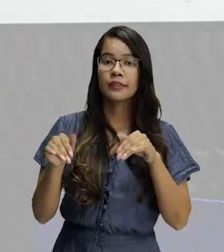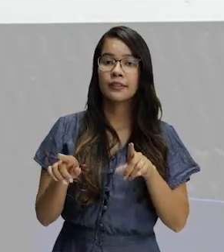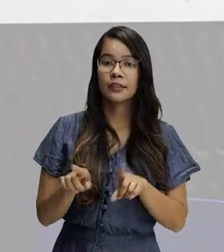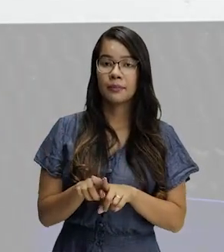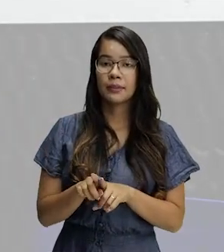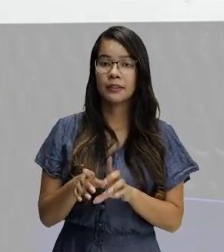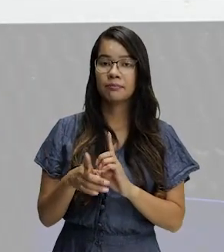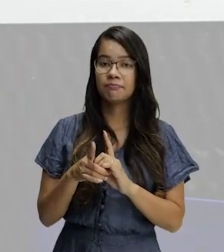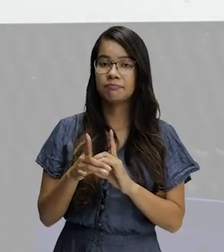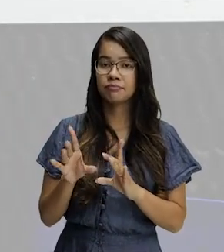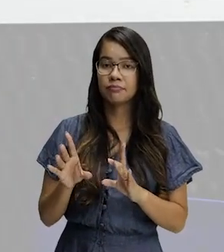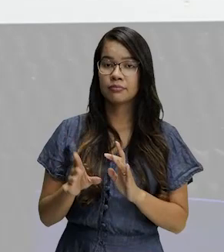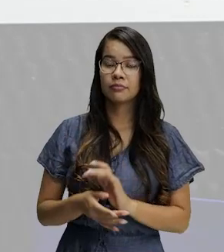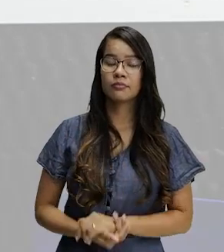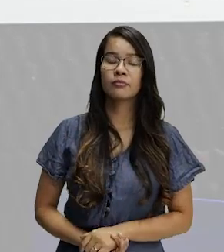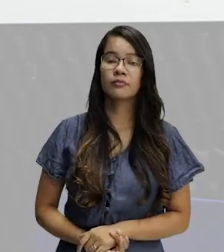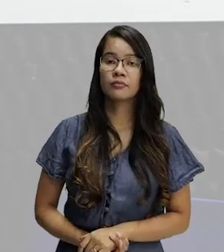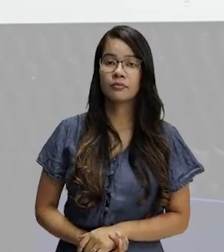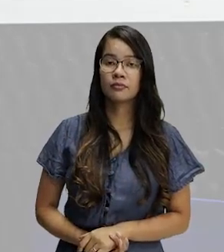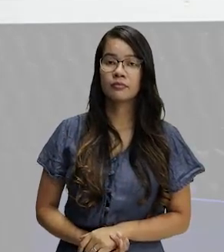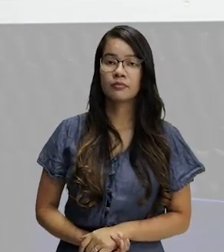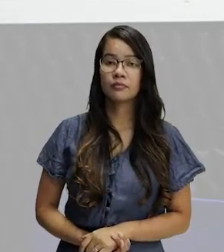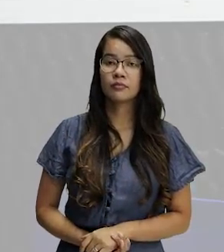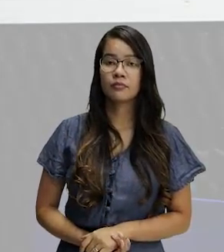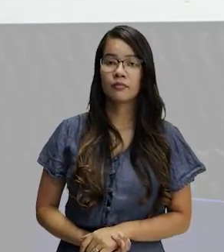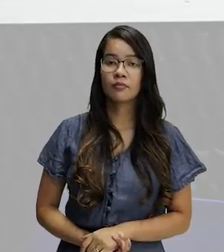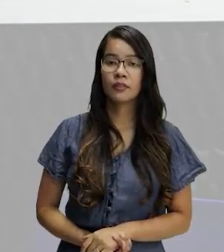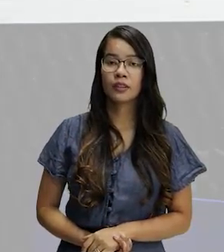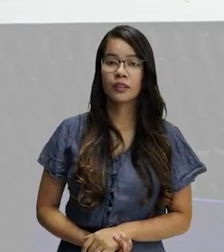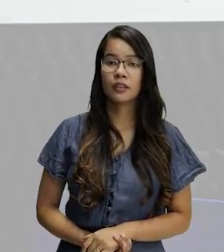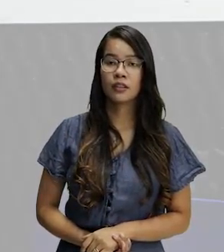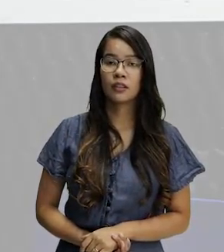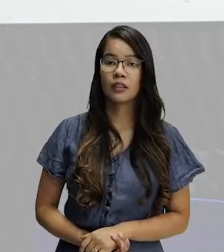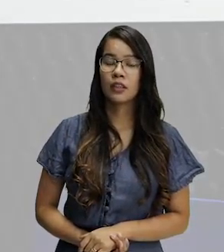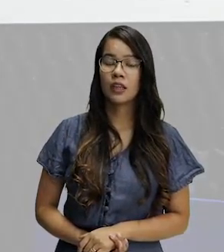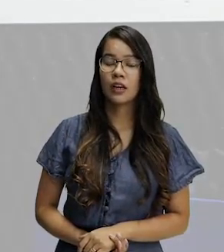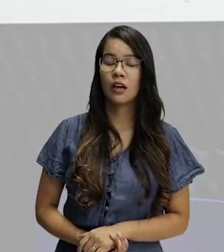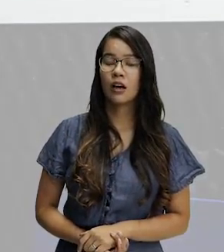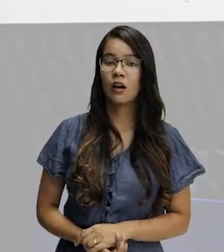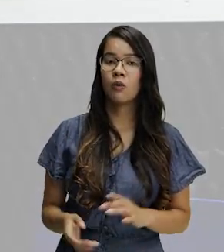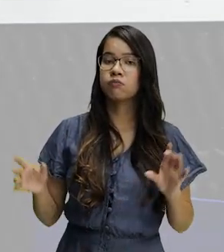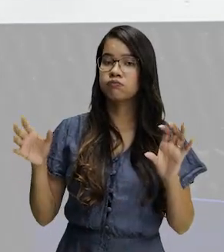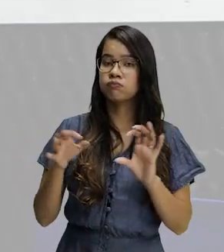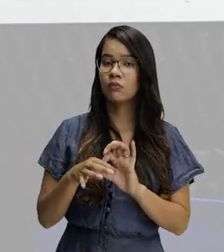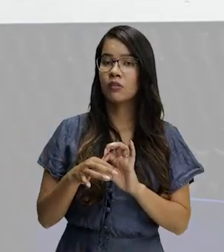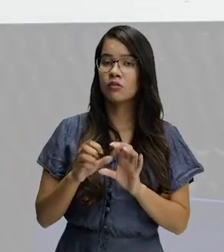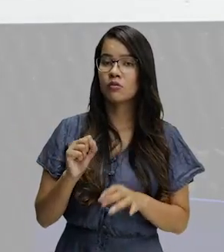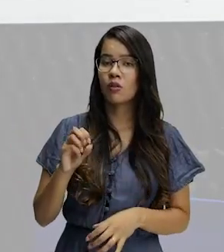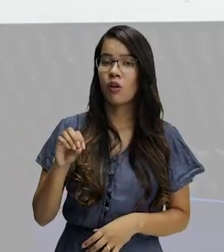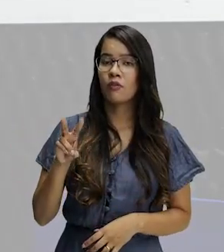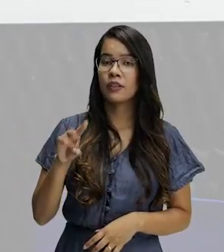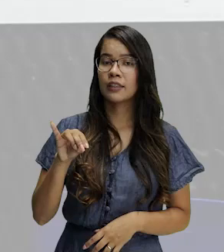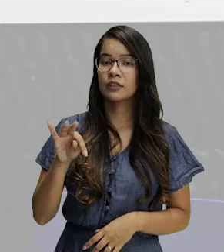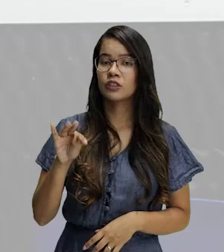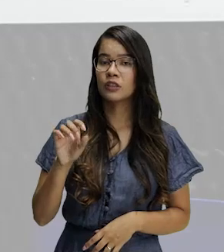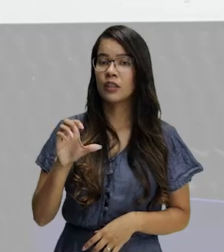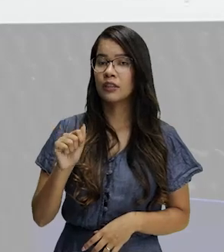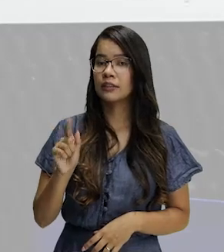democracia, que a União Soviética não participa do início da guerra, ela fez um pacto de não agressão com a Alemanha